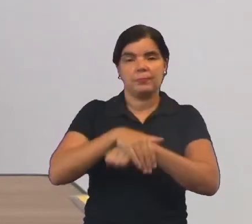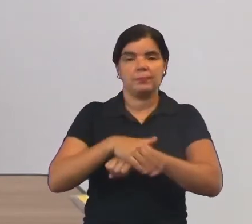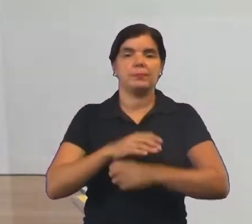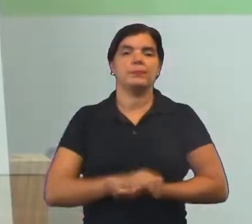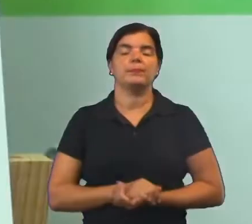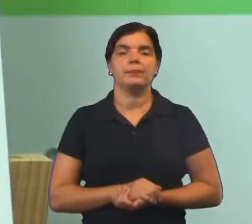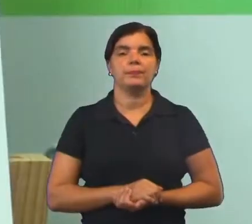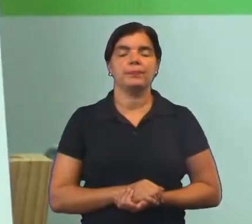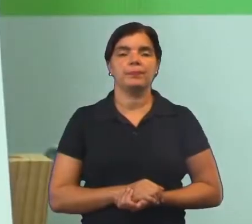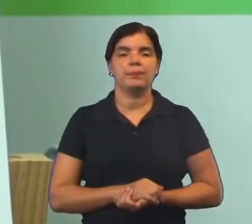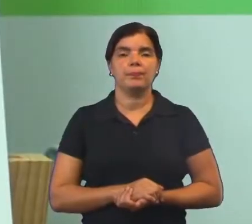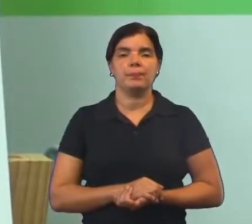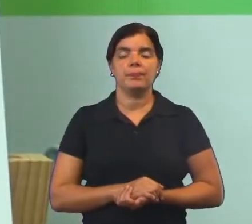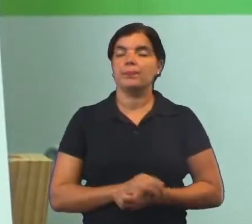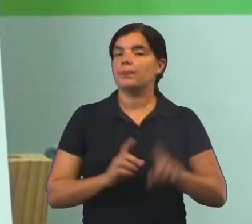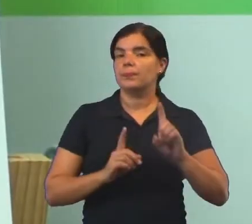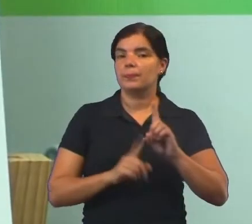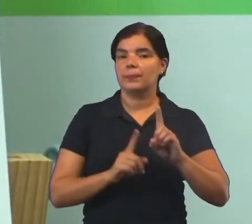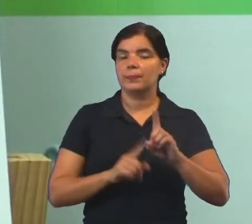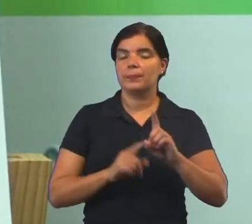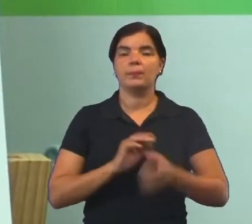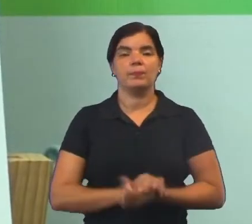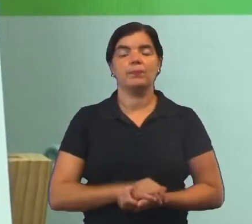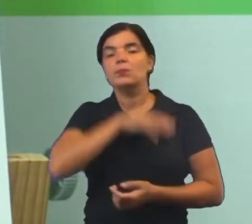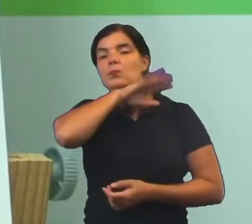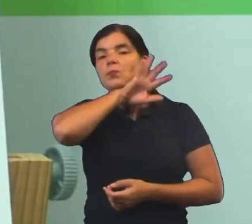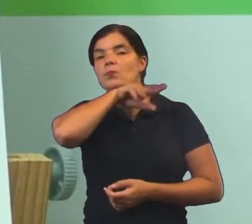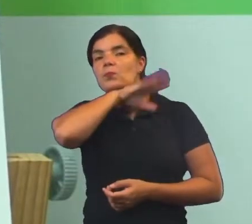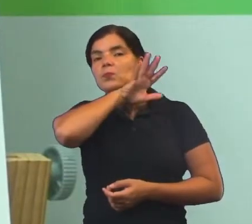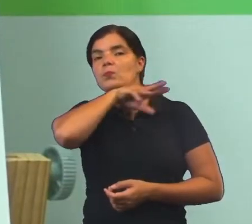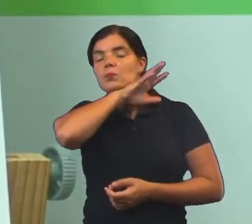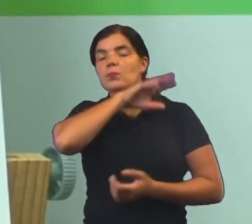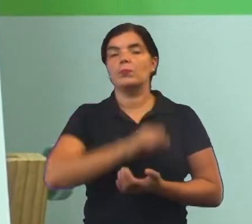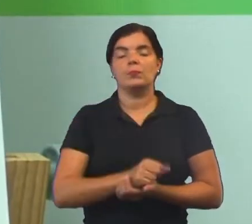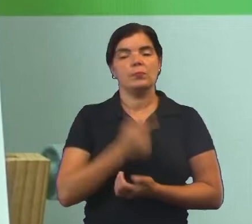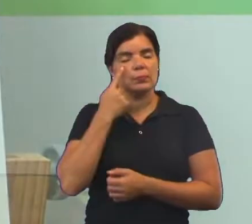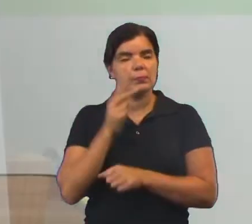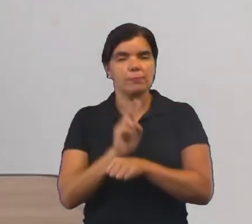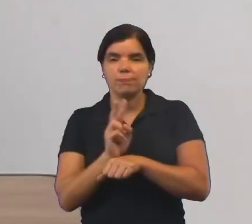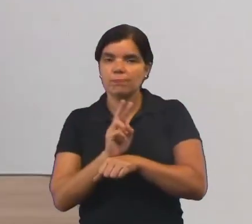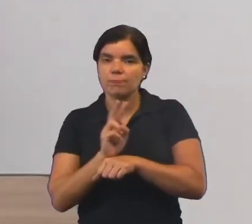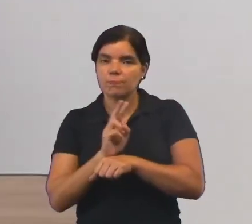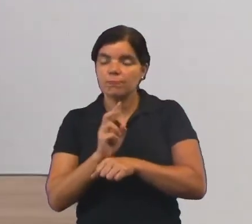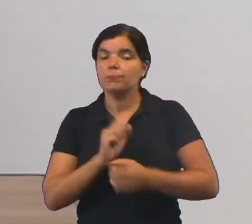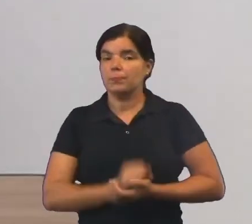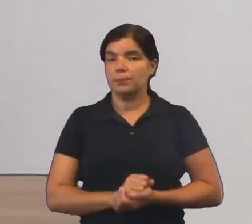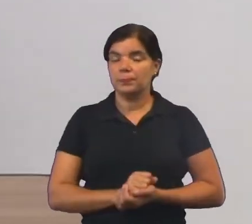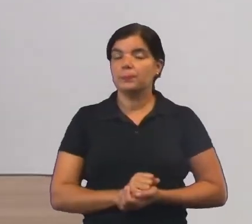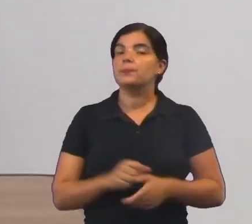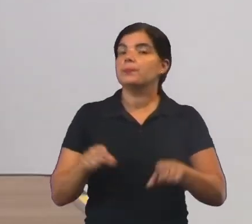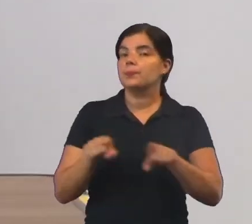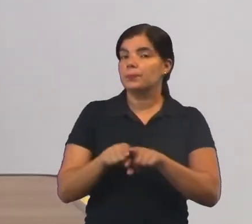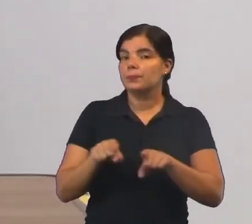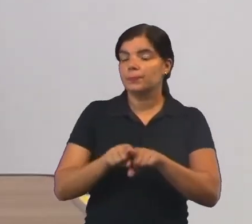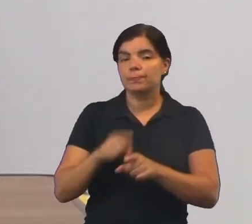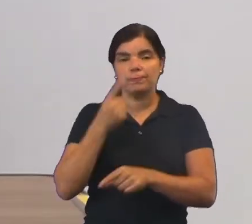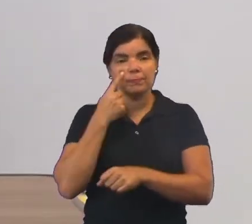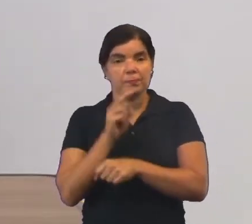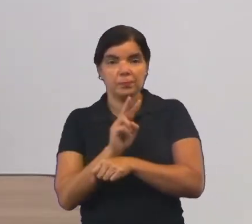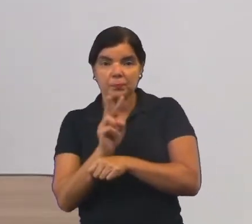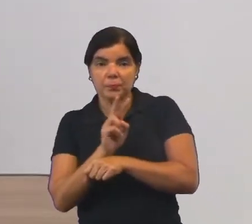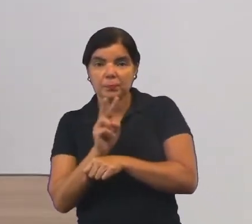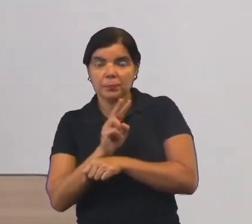noite. Na alternativa D, os animais ficaram de tocaia. O fato também deles ficarem